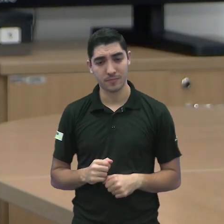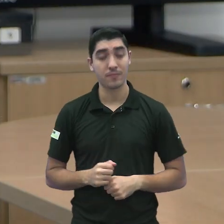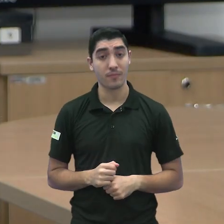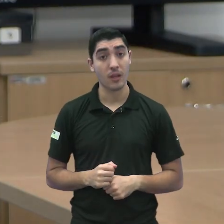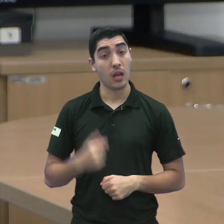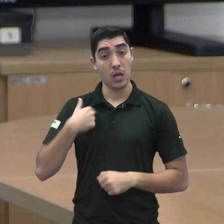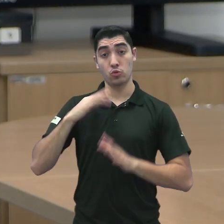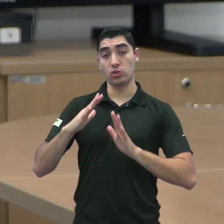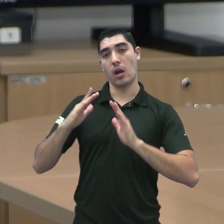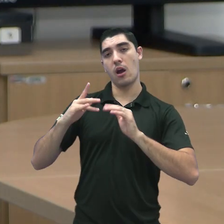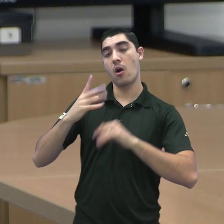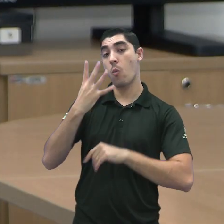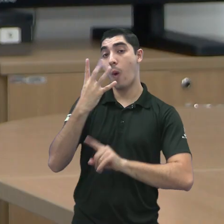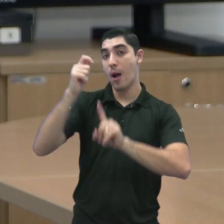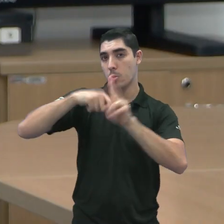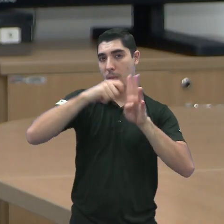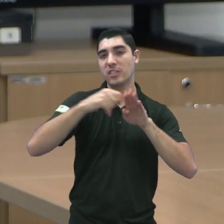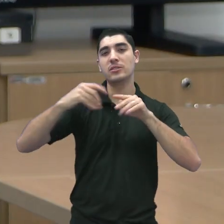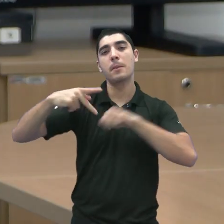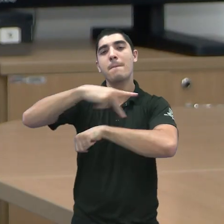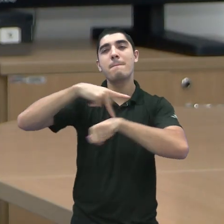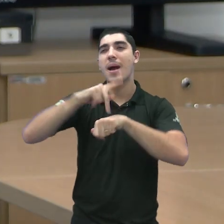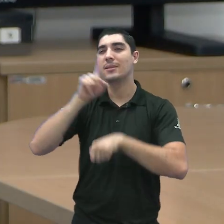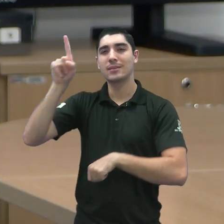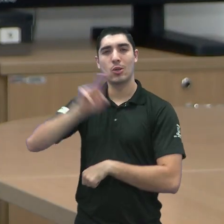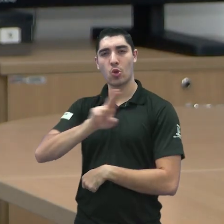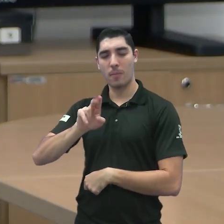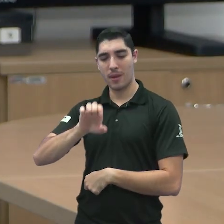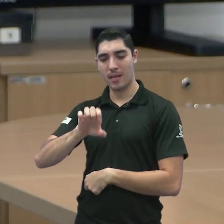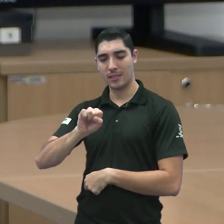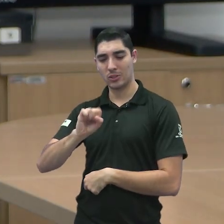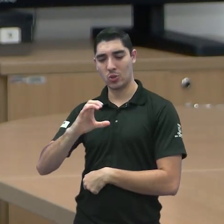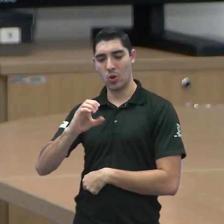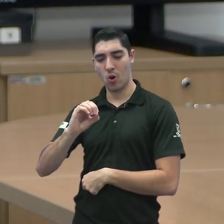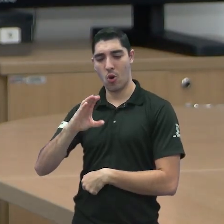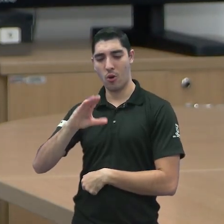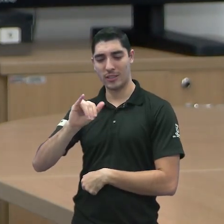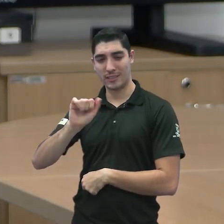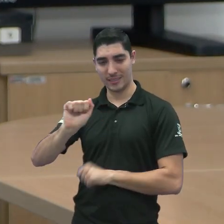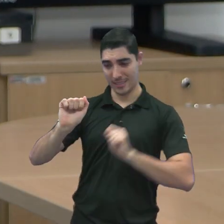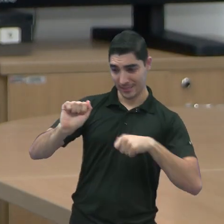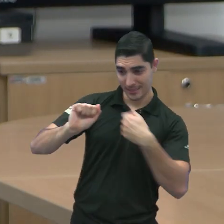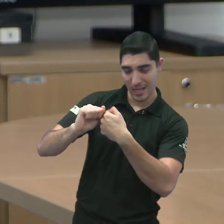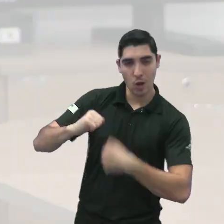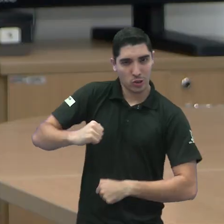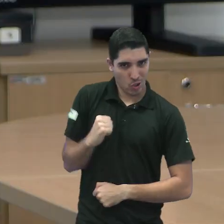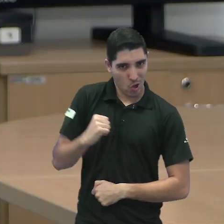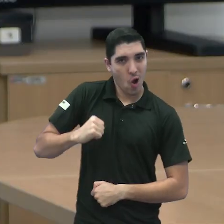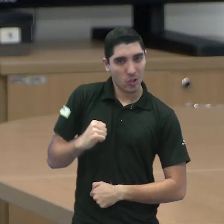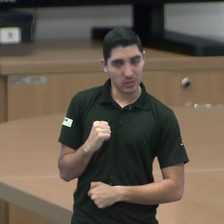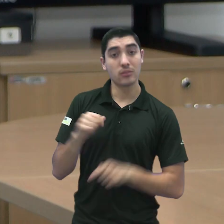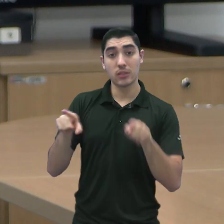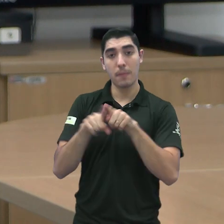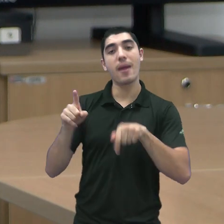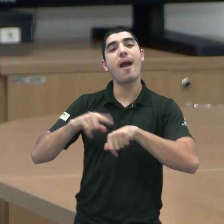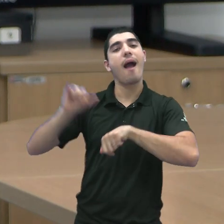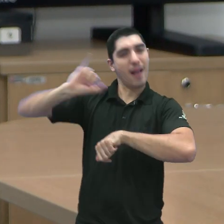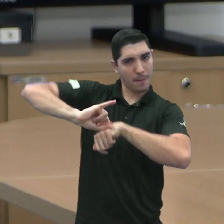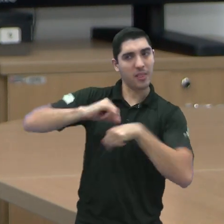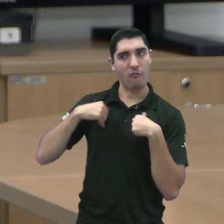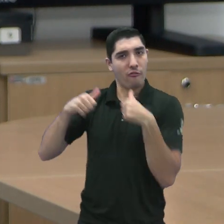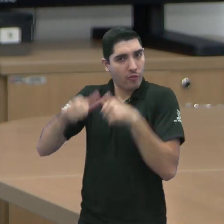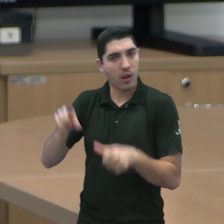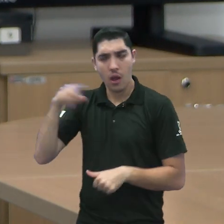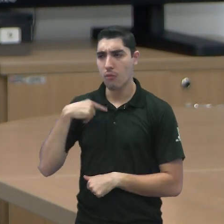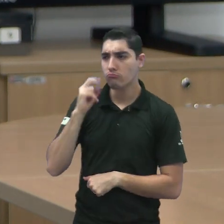4 meses na Escócia, em Edimburgo, foi uma experiência incrível. Então, eu fiquei na área de logística